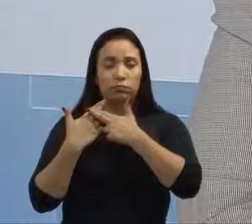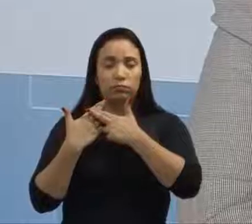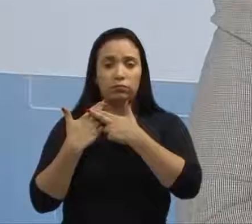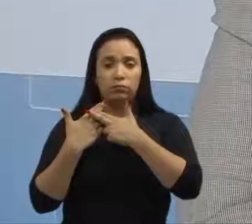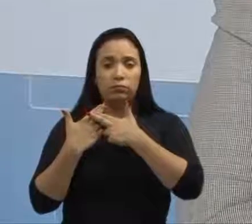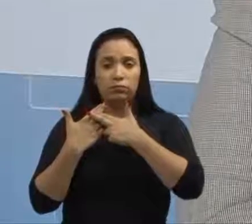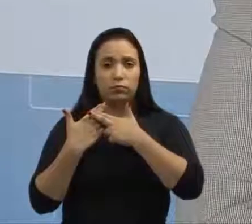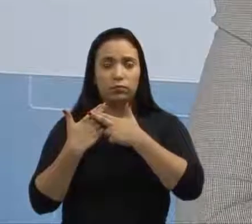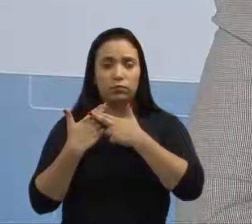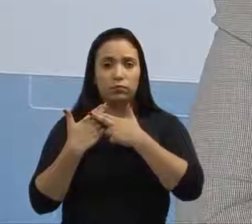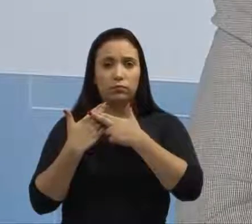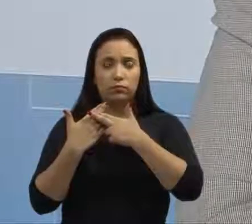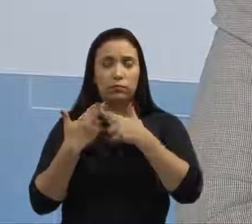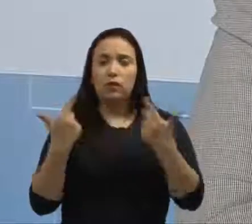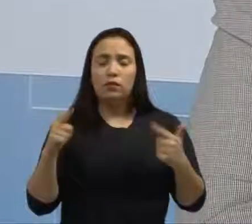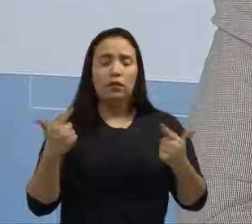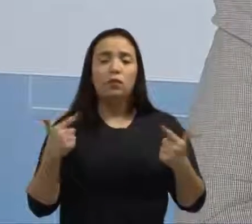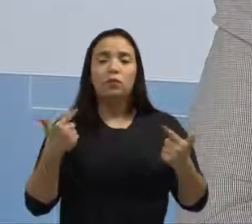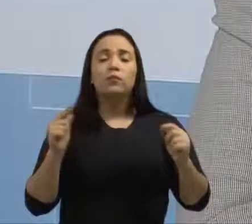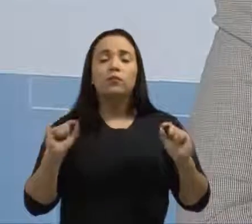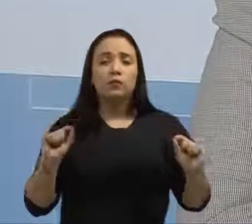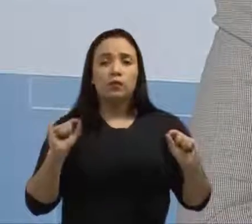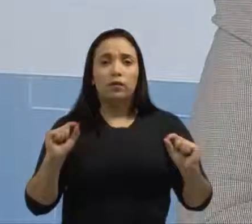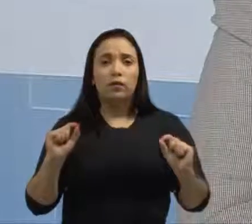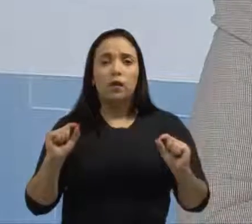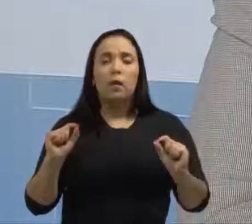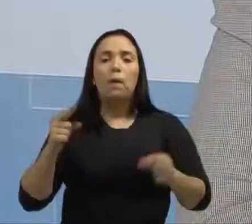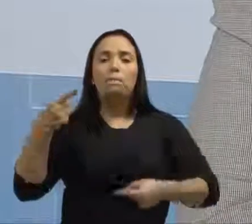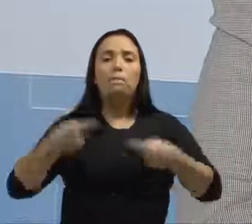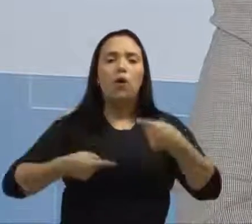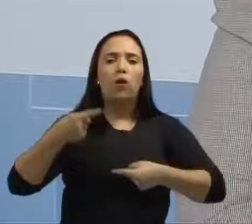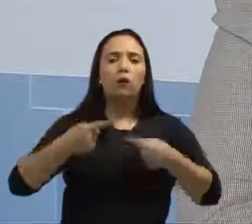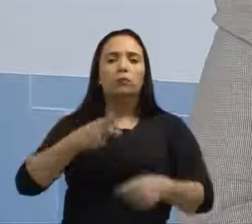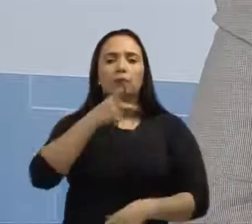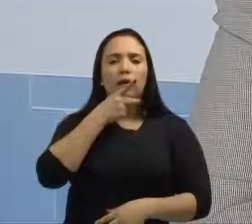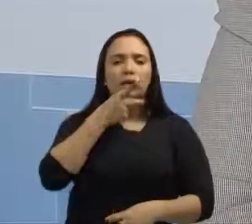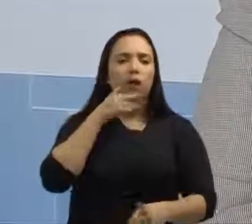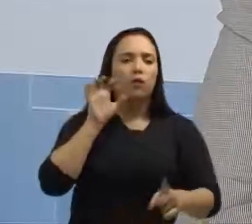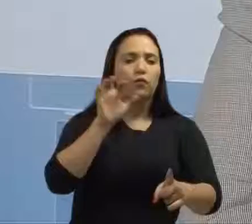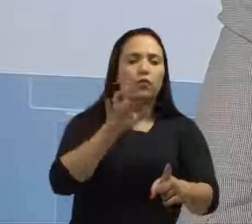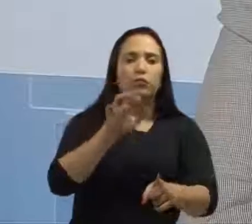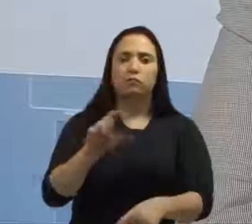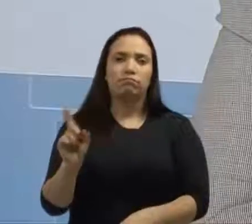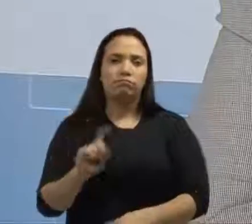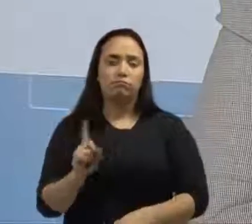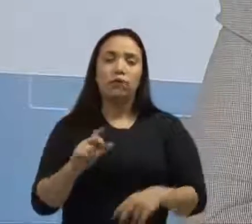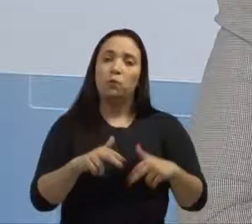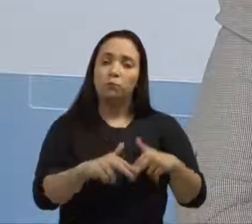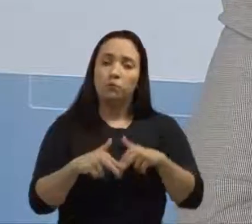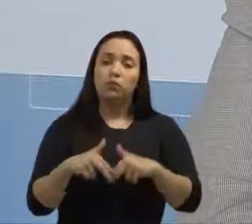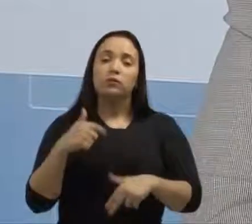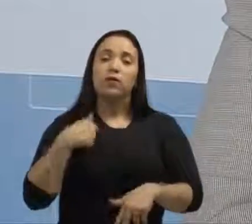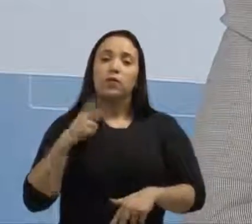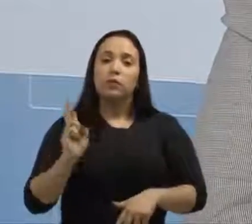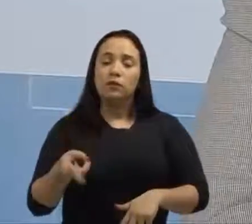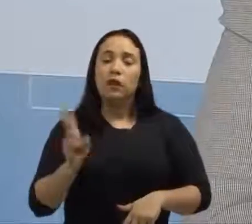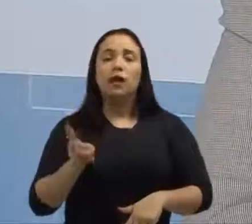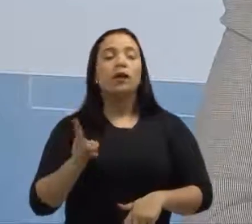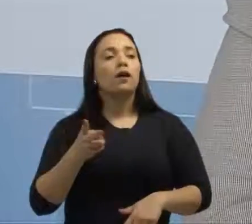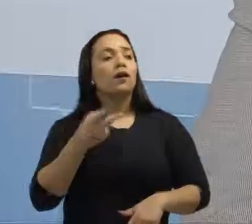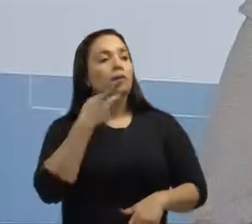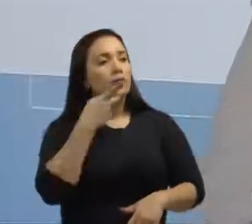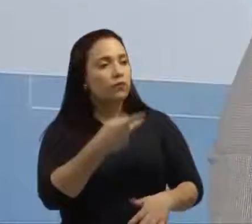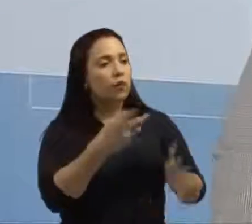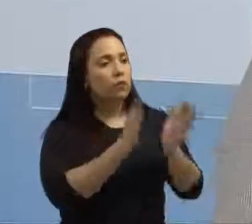minha, ele não teve, não terá, não tem, não terá, com certeza, nenhum viés político partidário. É por isso que você vê elogiando